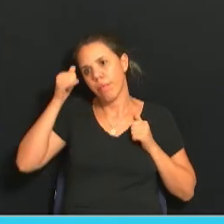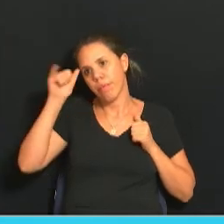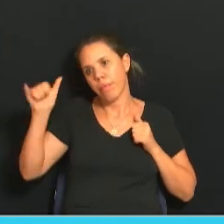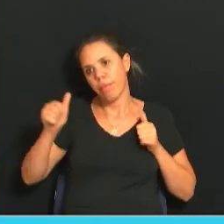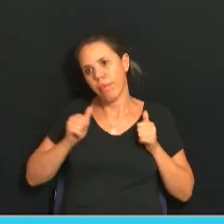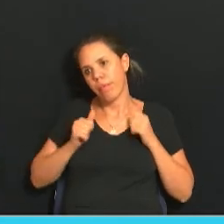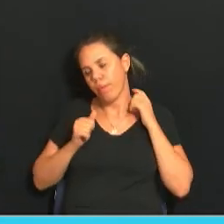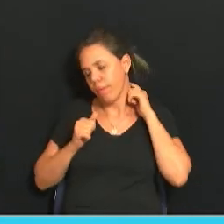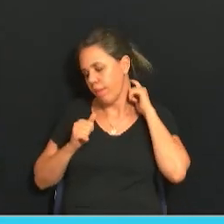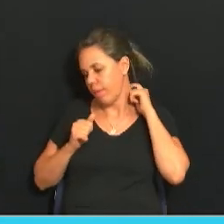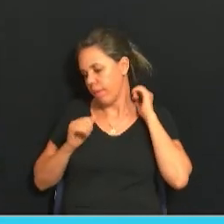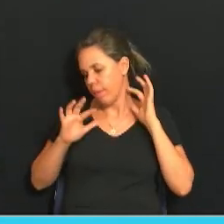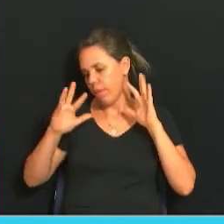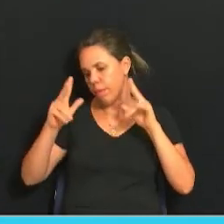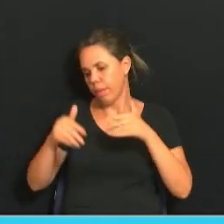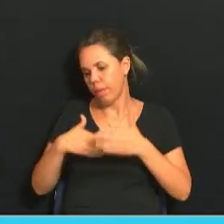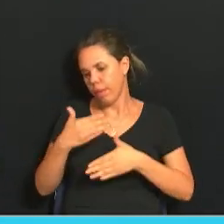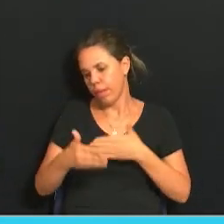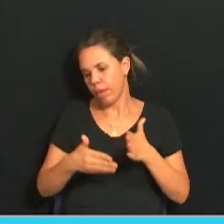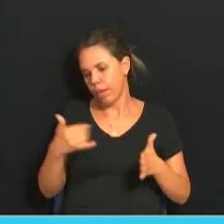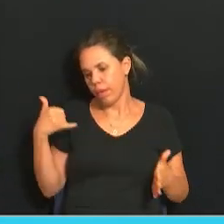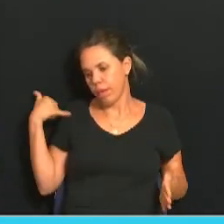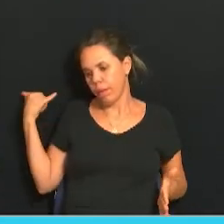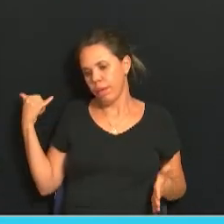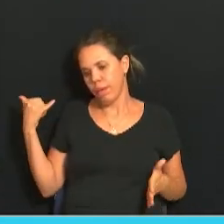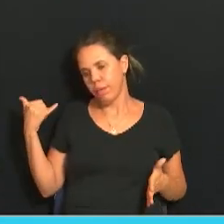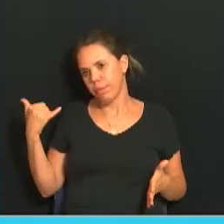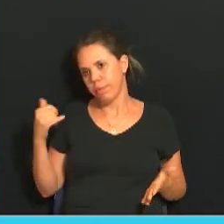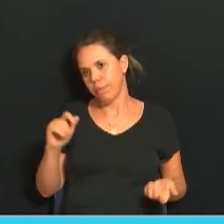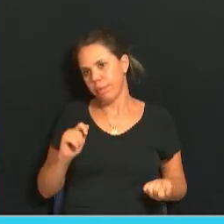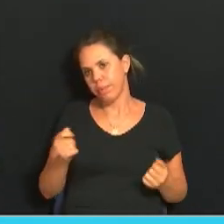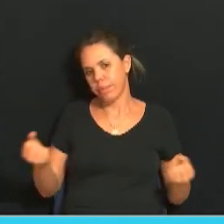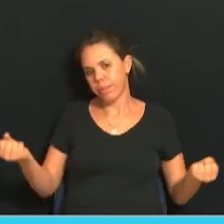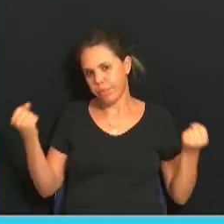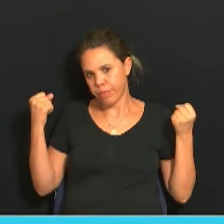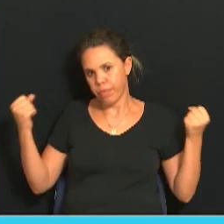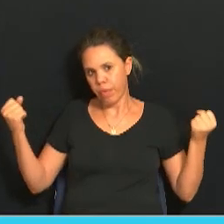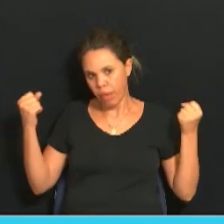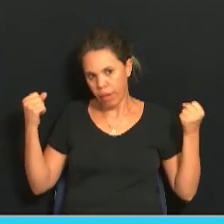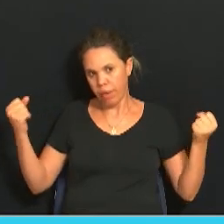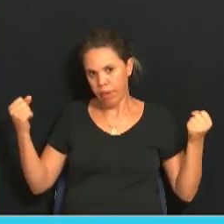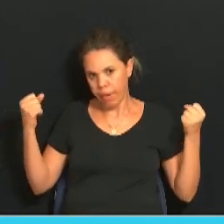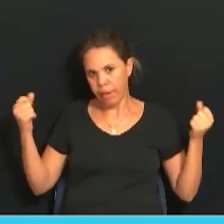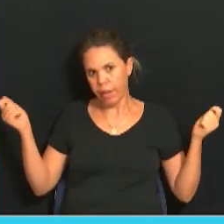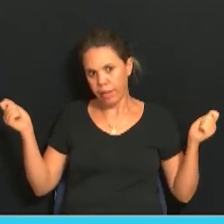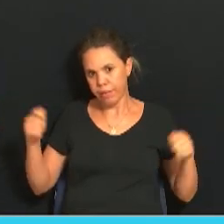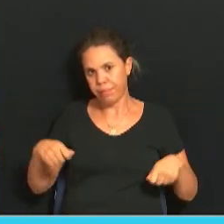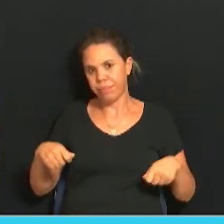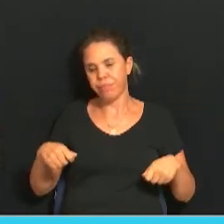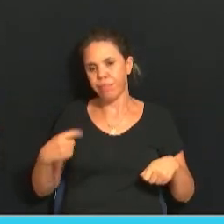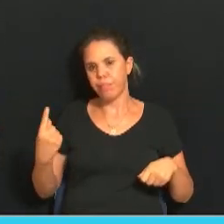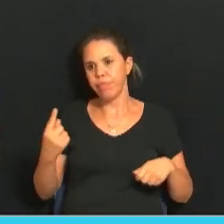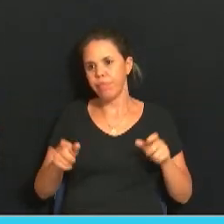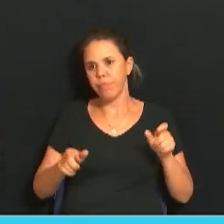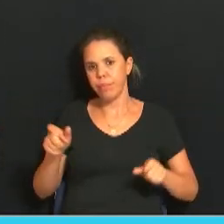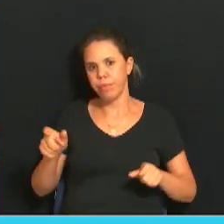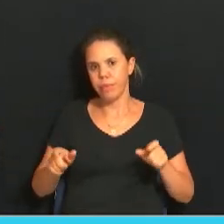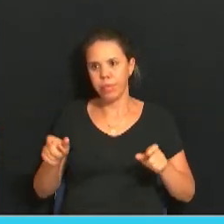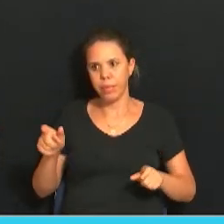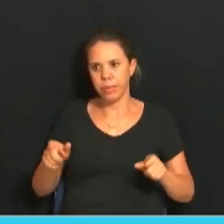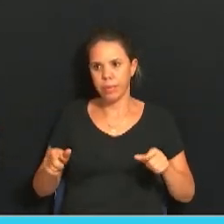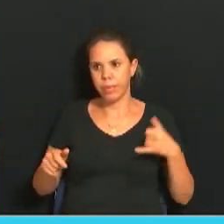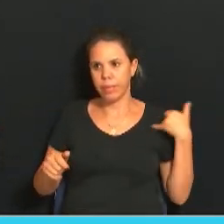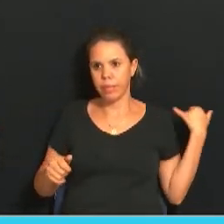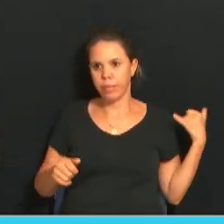sedentarismo em todas as faixas etárias, obviamente adequando a atividade física à capacidade física de cada indivíduo em cada faixa